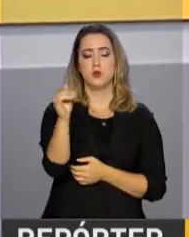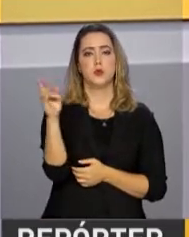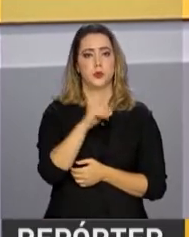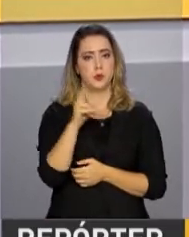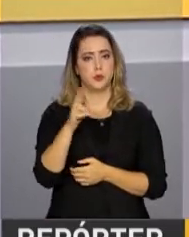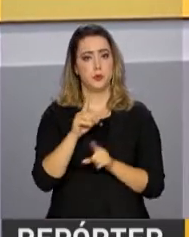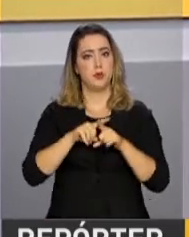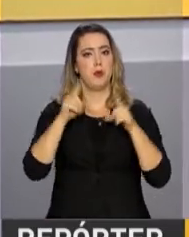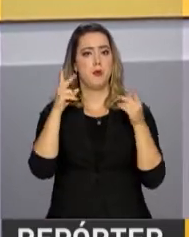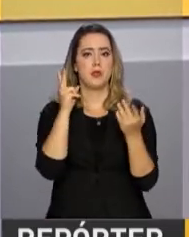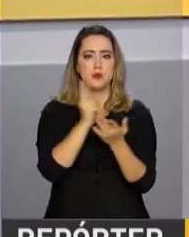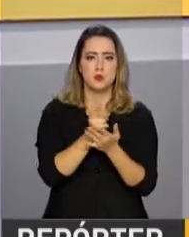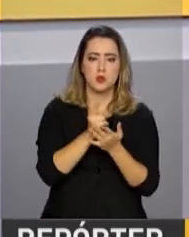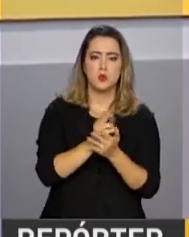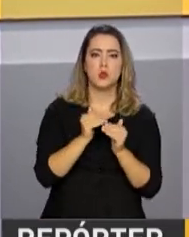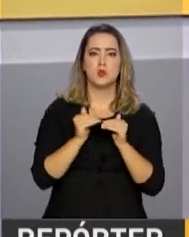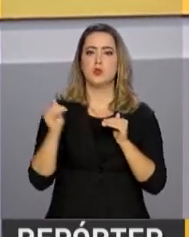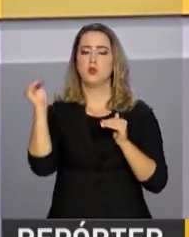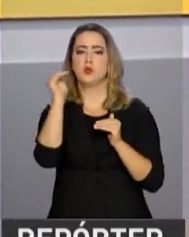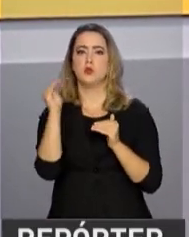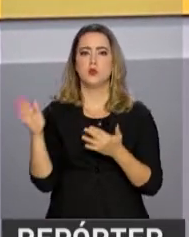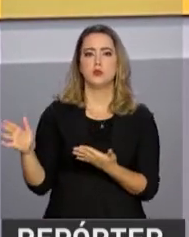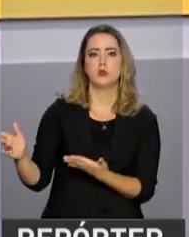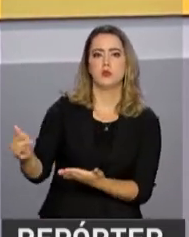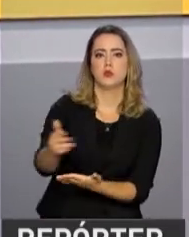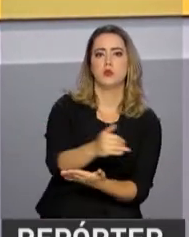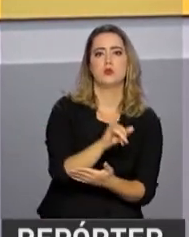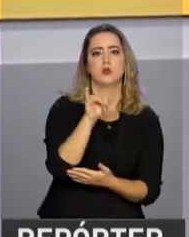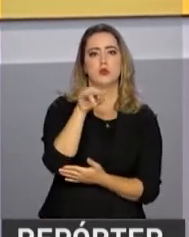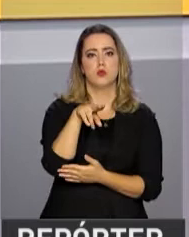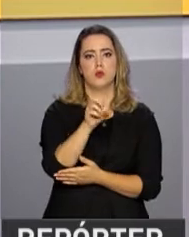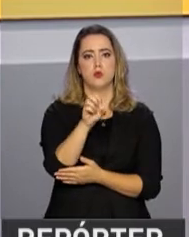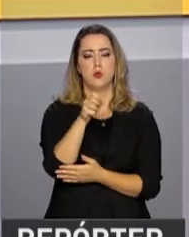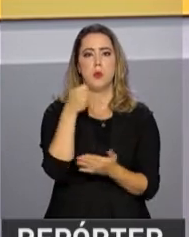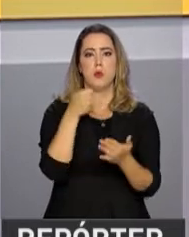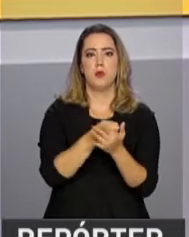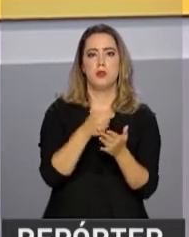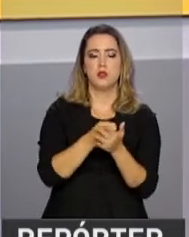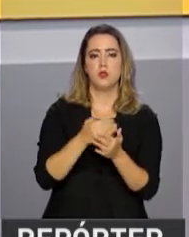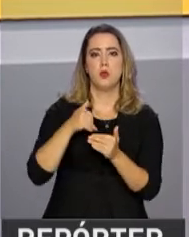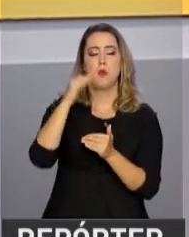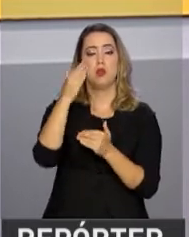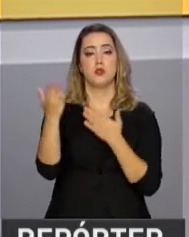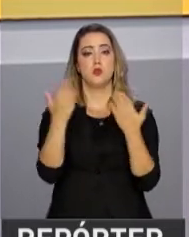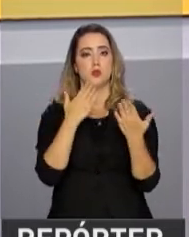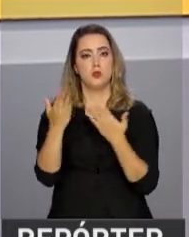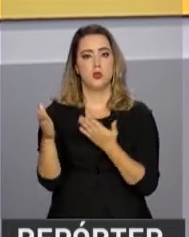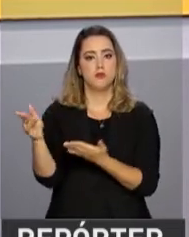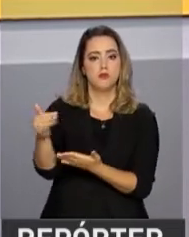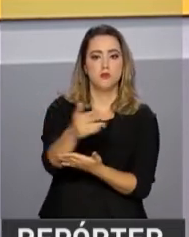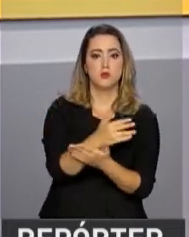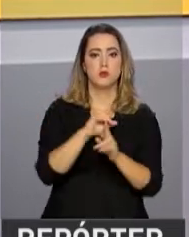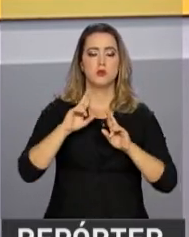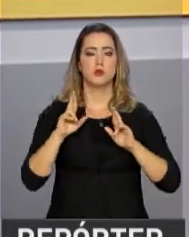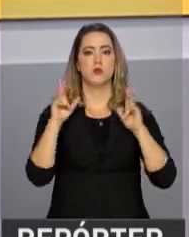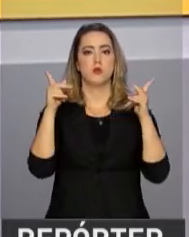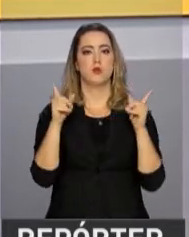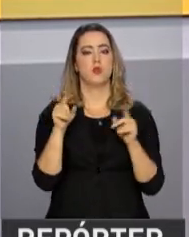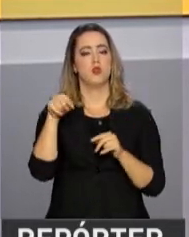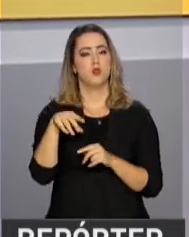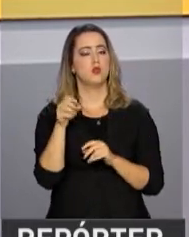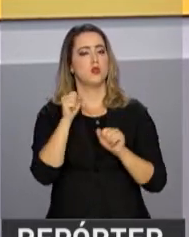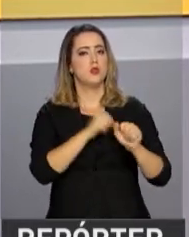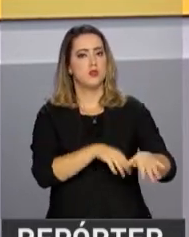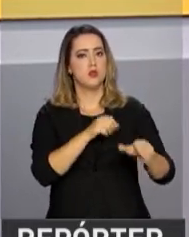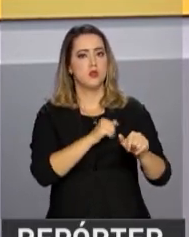reais mas mesmo com esse aumento na arrecadação a previdência continua pagando mais do que arrecada e essa diferença só no mês de